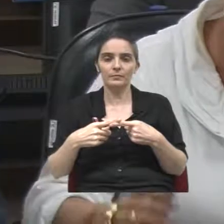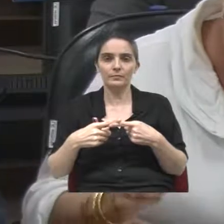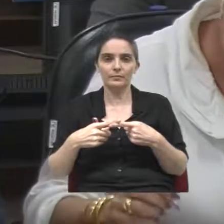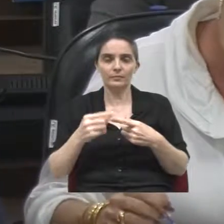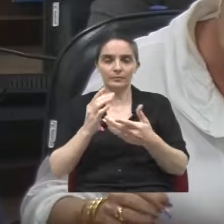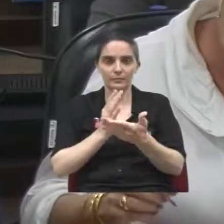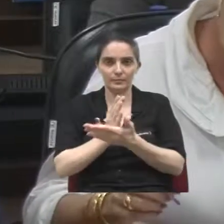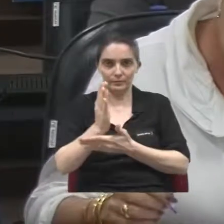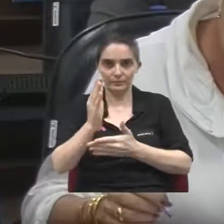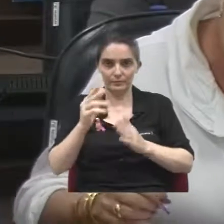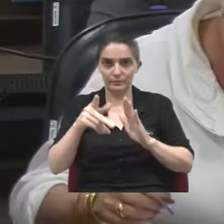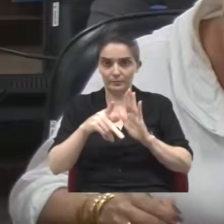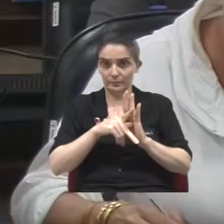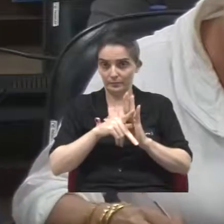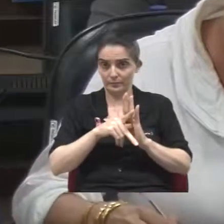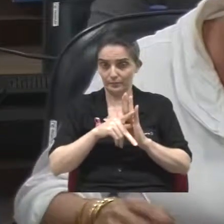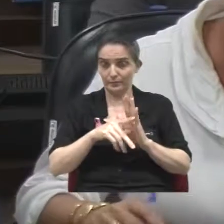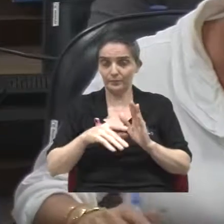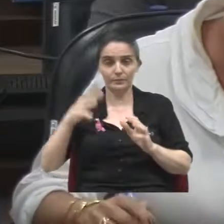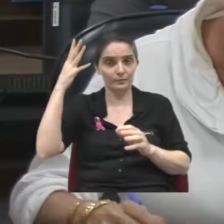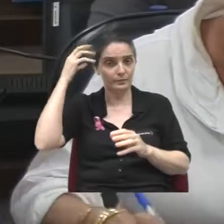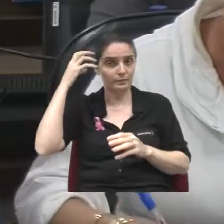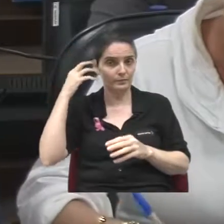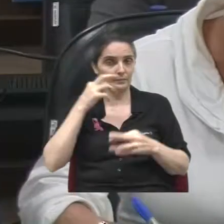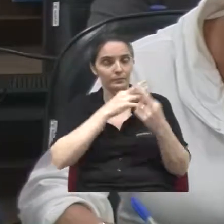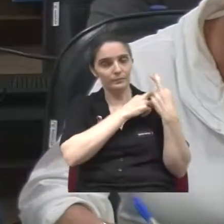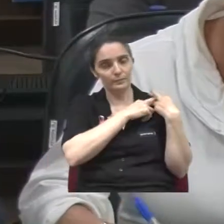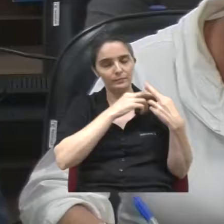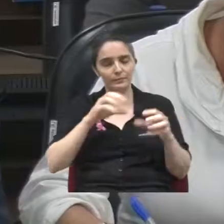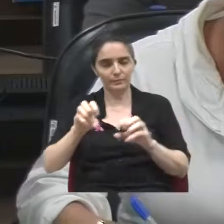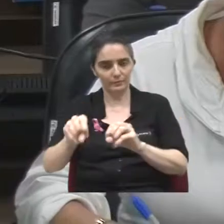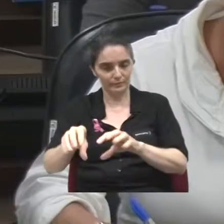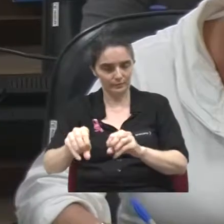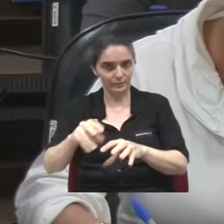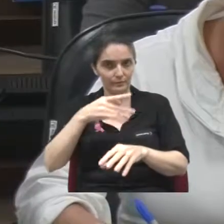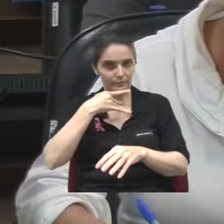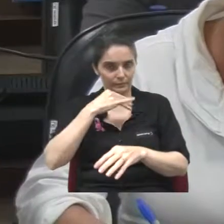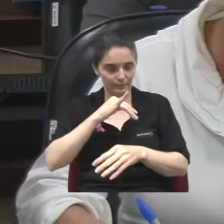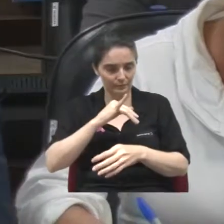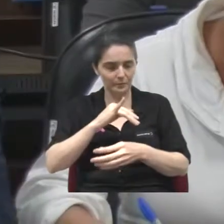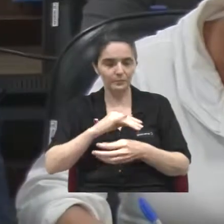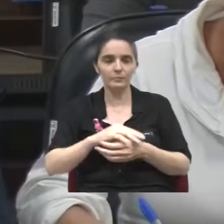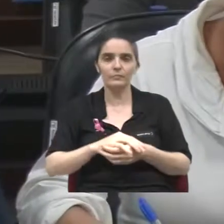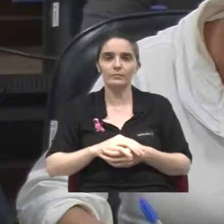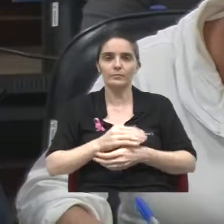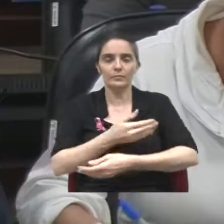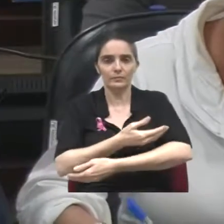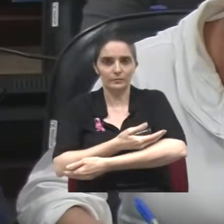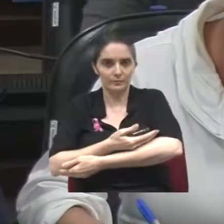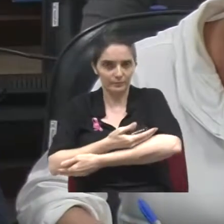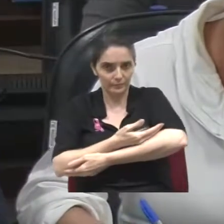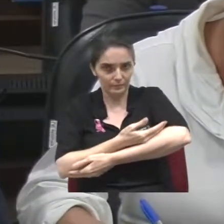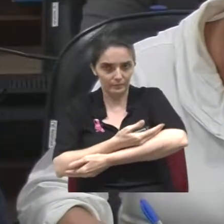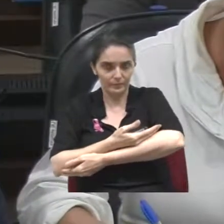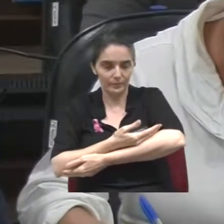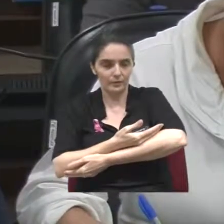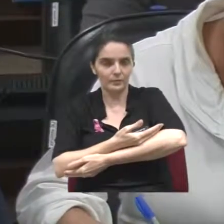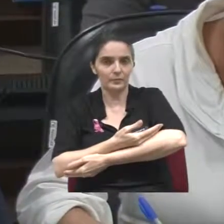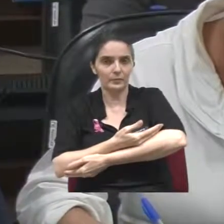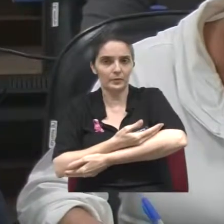Lubogo, sobre a orientação dos pais, quando o bebê recebe a alta para sair do